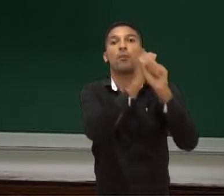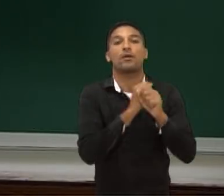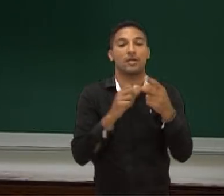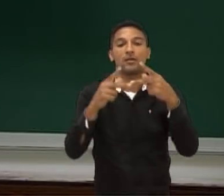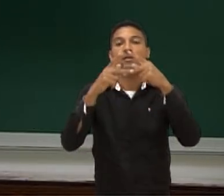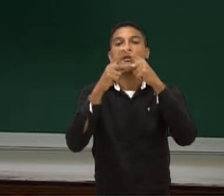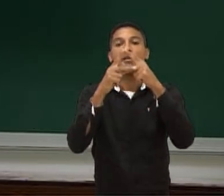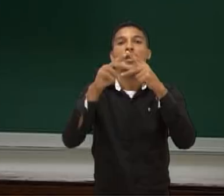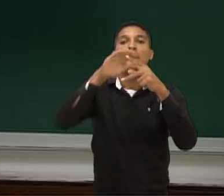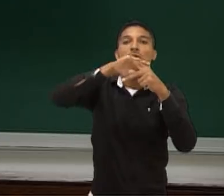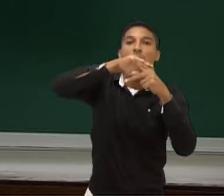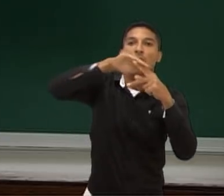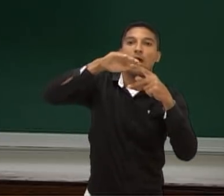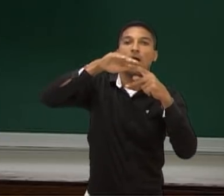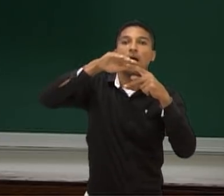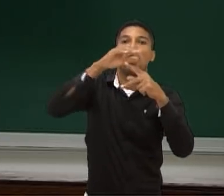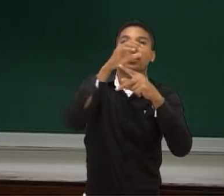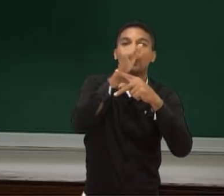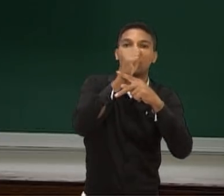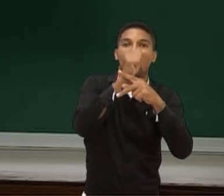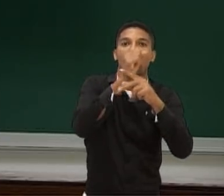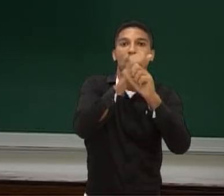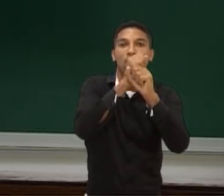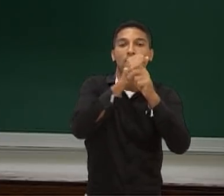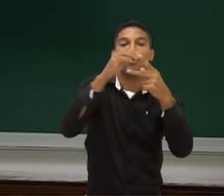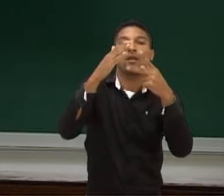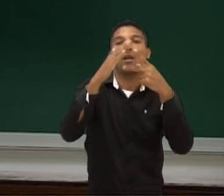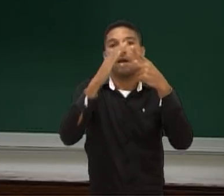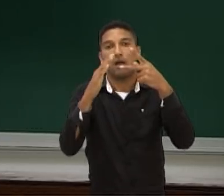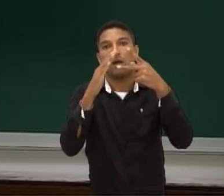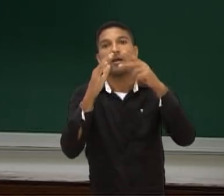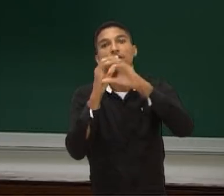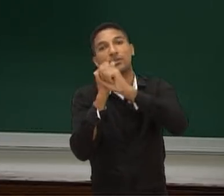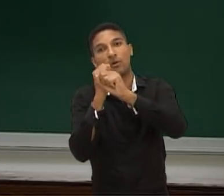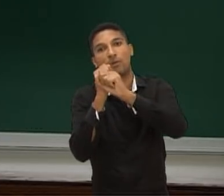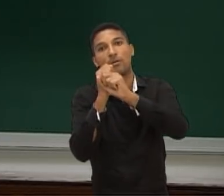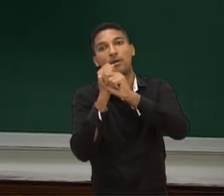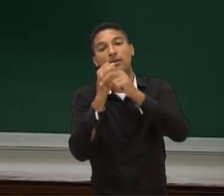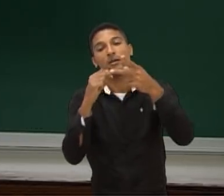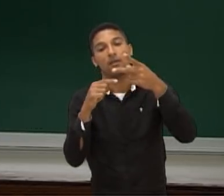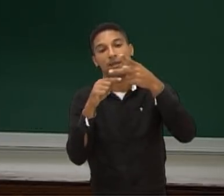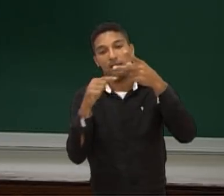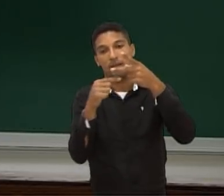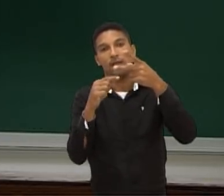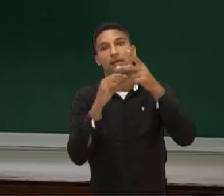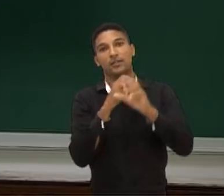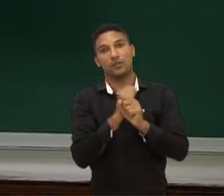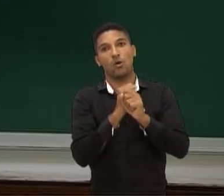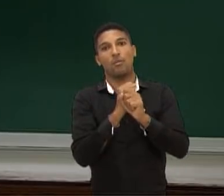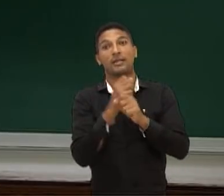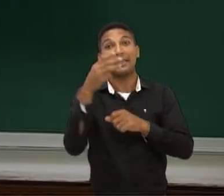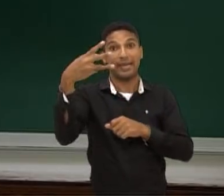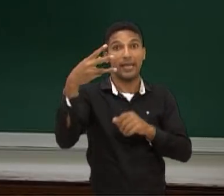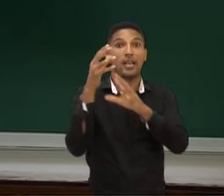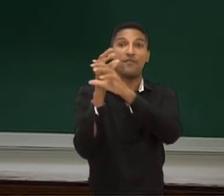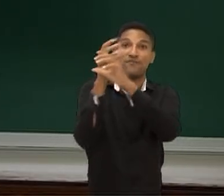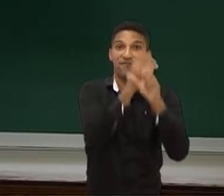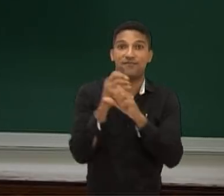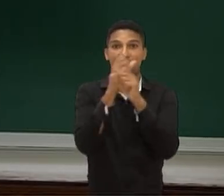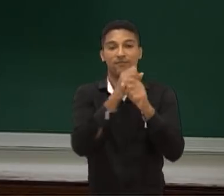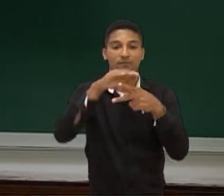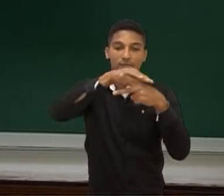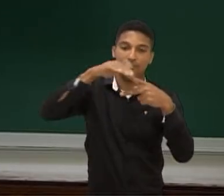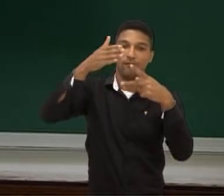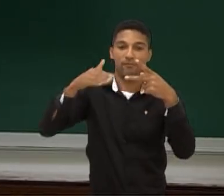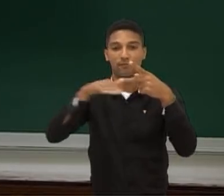lados. Você encontrou a medida aqui de um lado, do outro lado e do outro lado. Você irá somar. Belezinha? Então a professora vai dar um tempinho para vocês, tá bom?